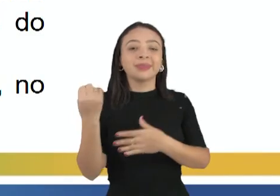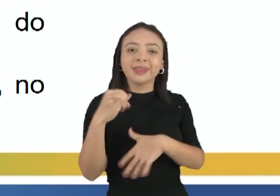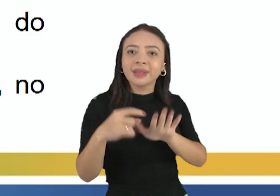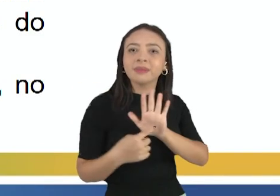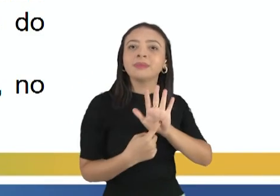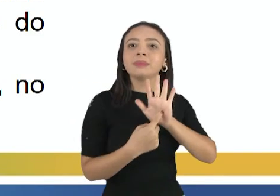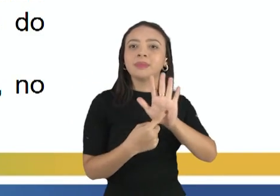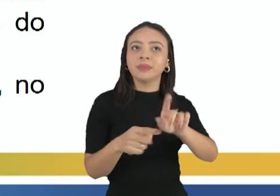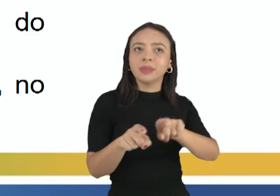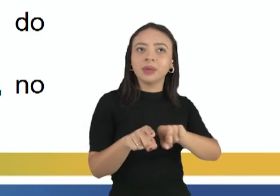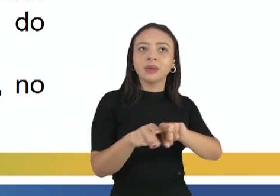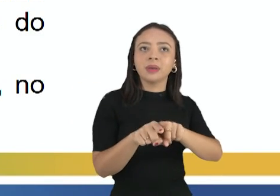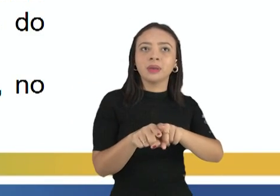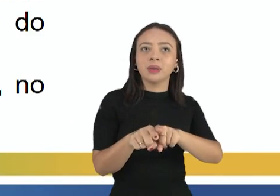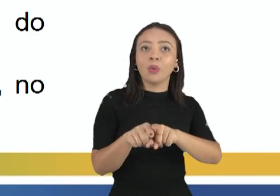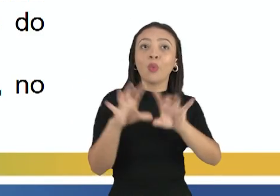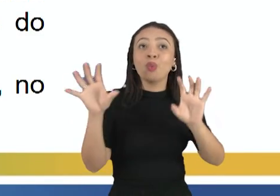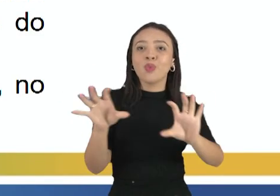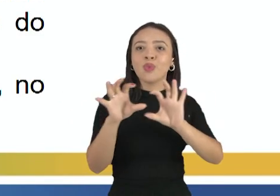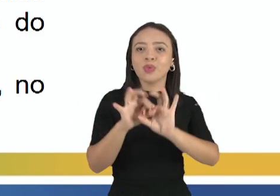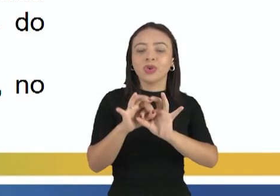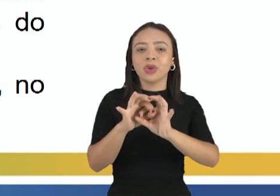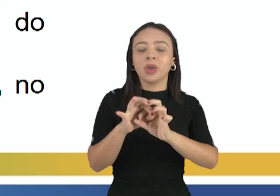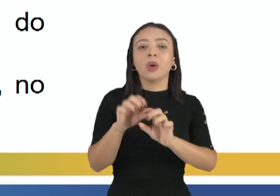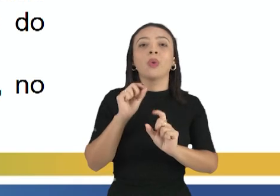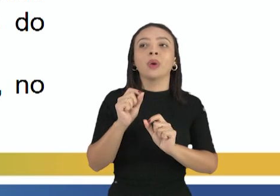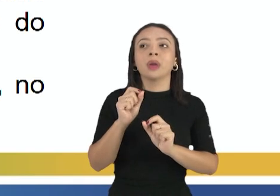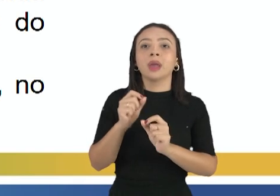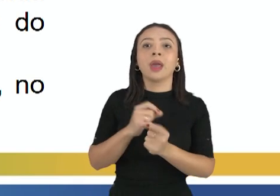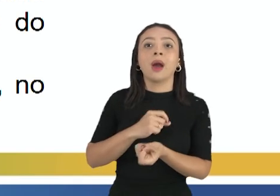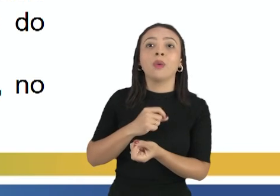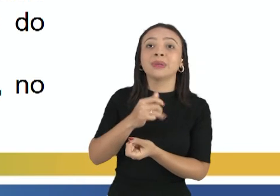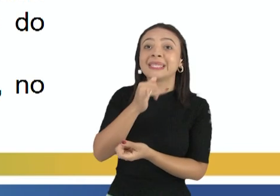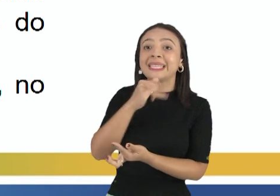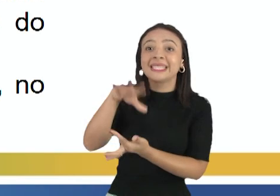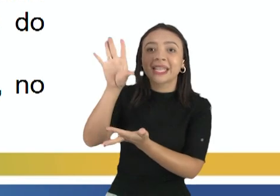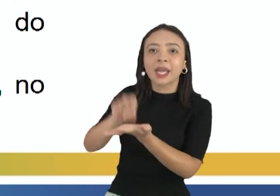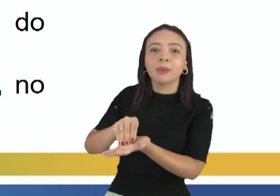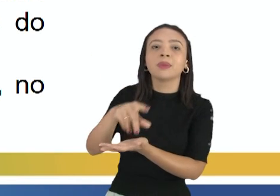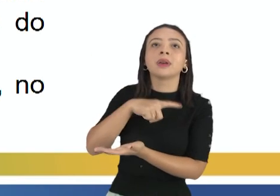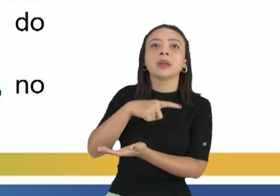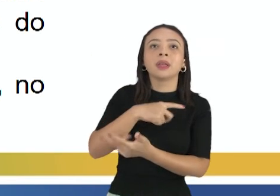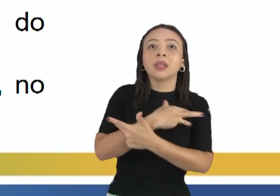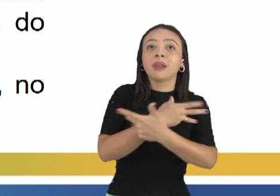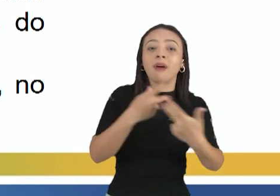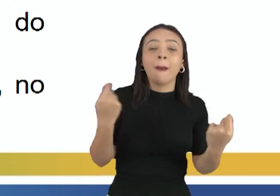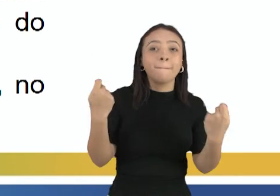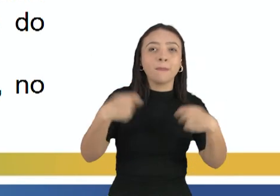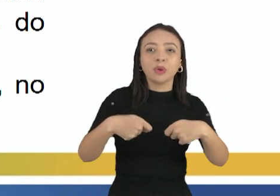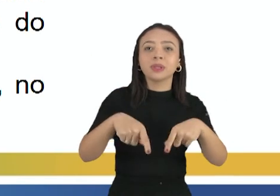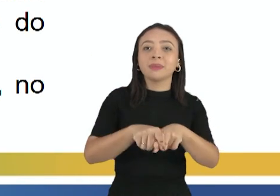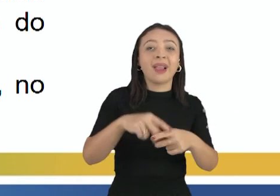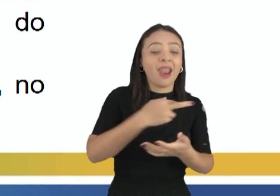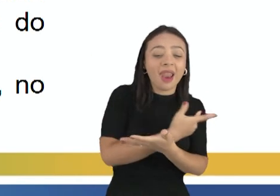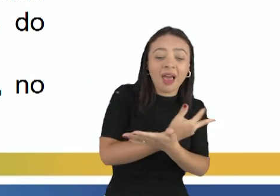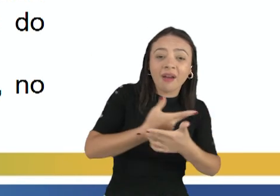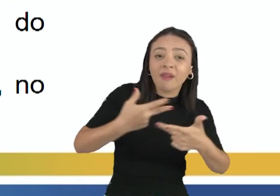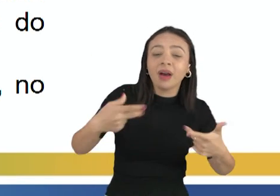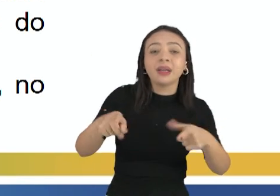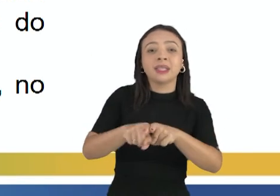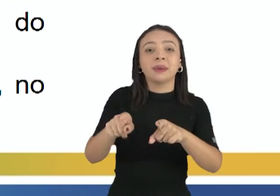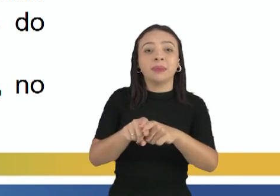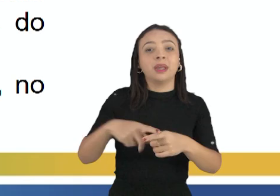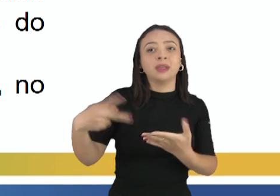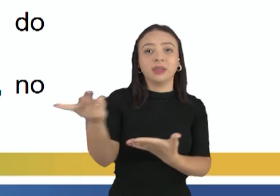e a congregação das tendências que sob formas várias e nas várias artes, não